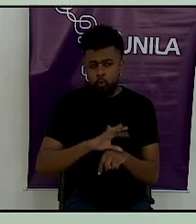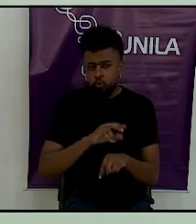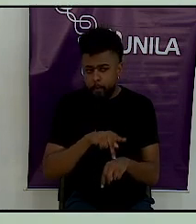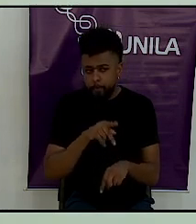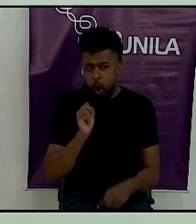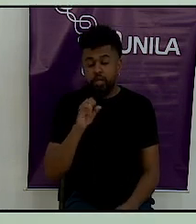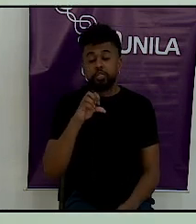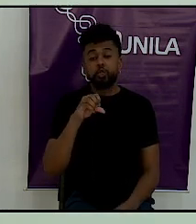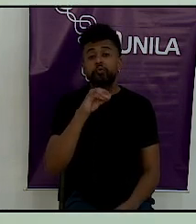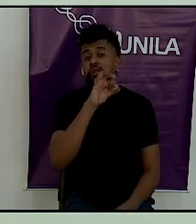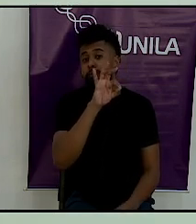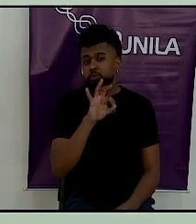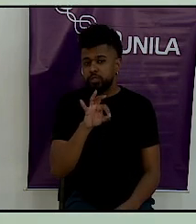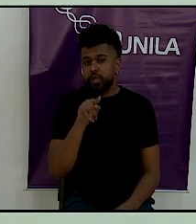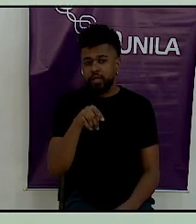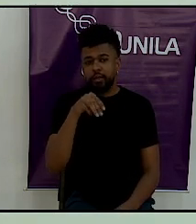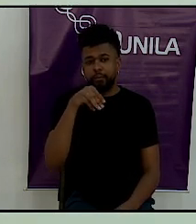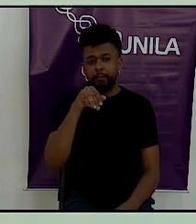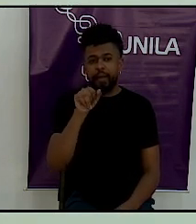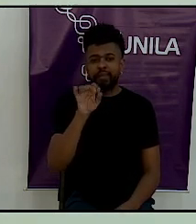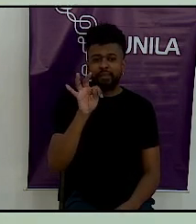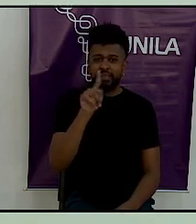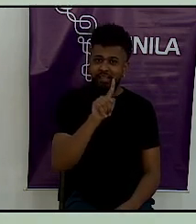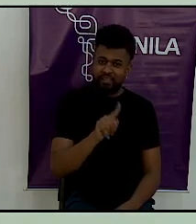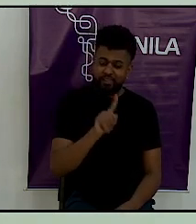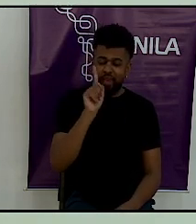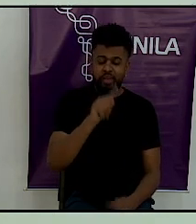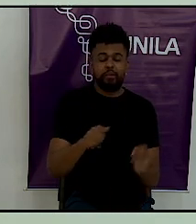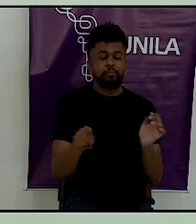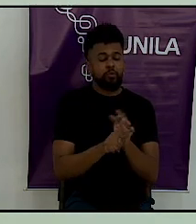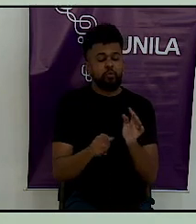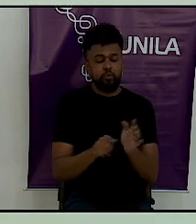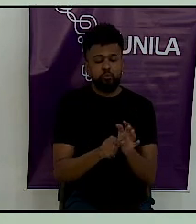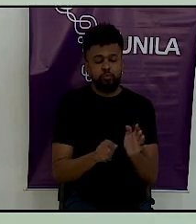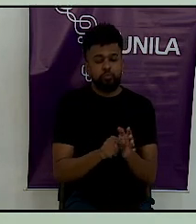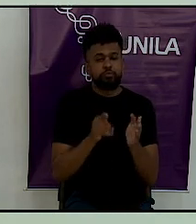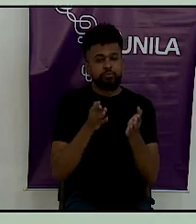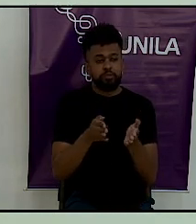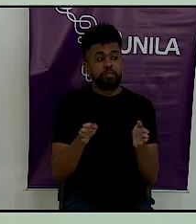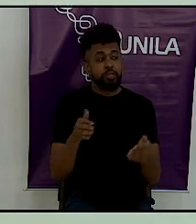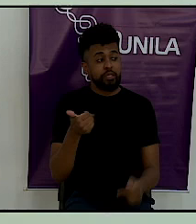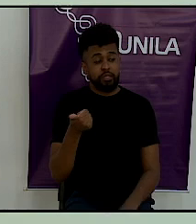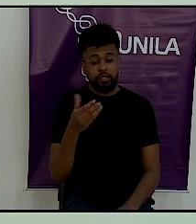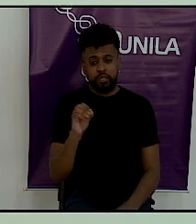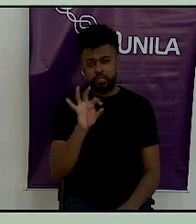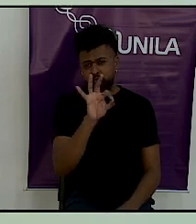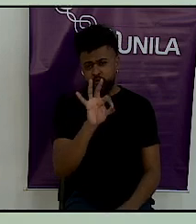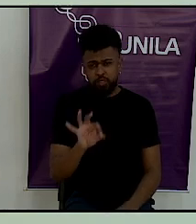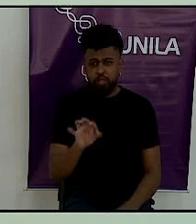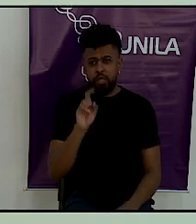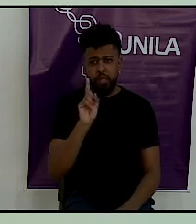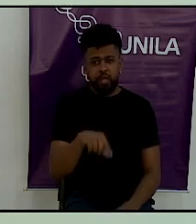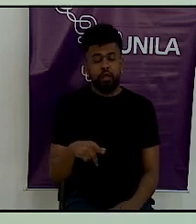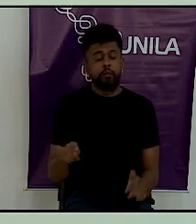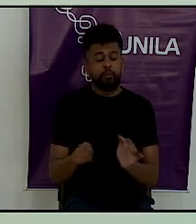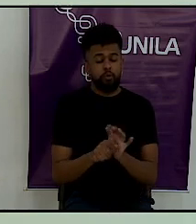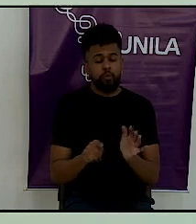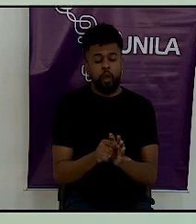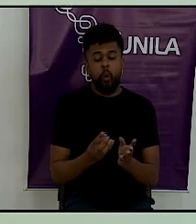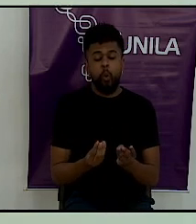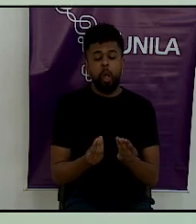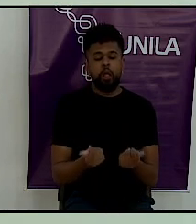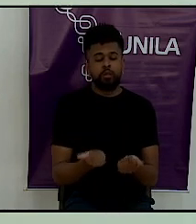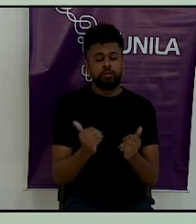Então, 90% dessa matriz diz respeito ao aluno equivalente e 10% a esse índice de